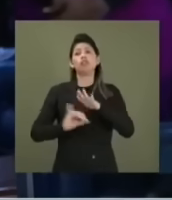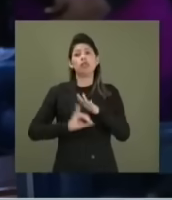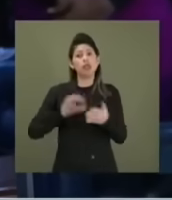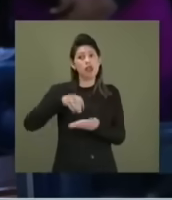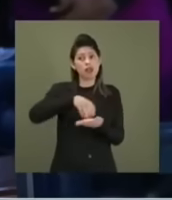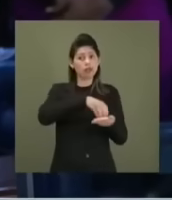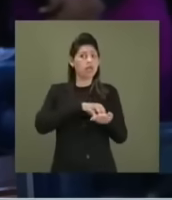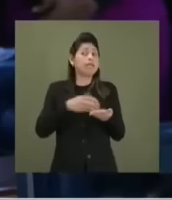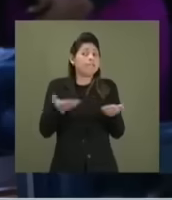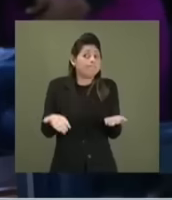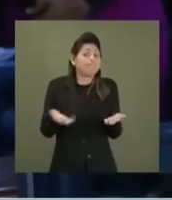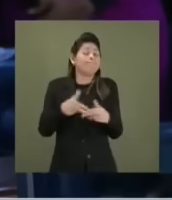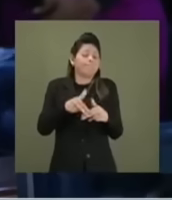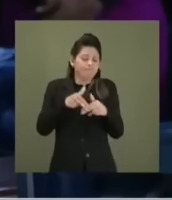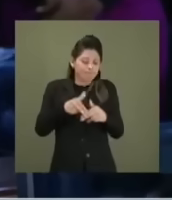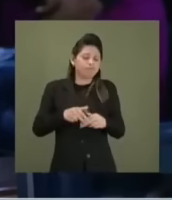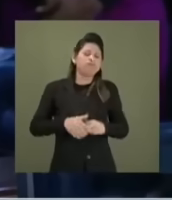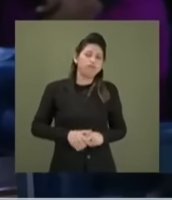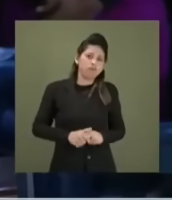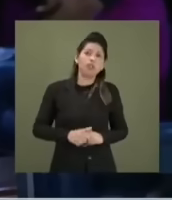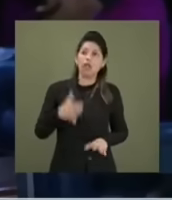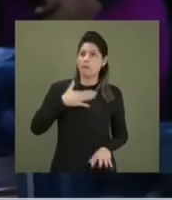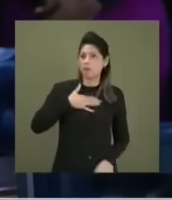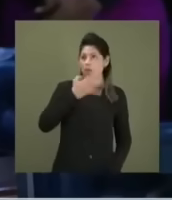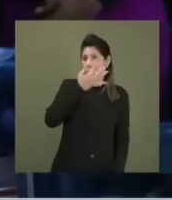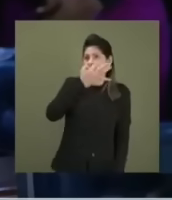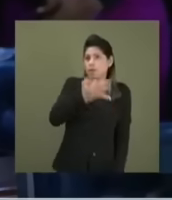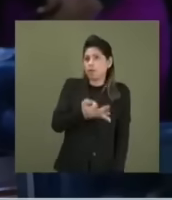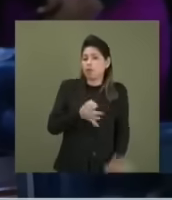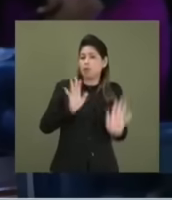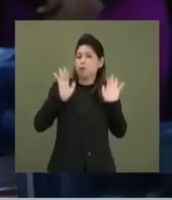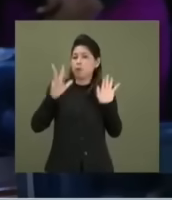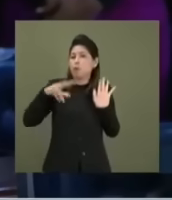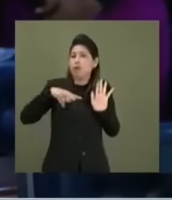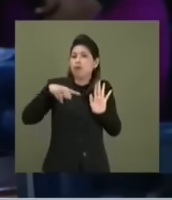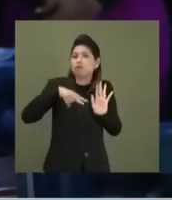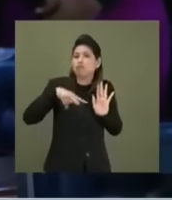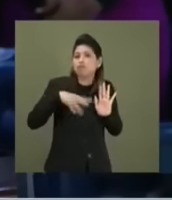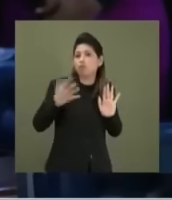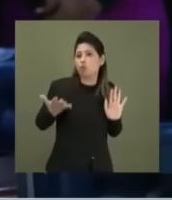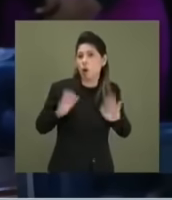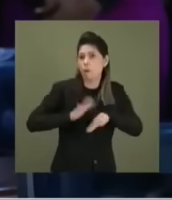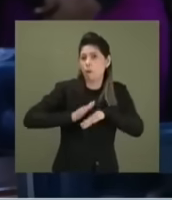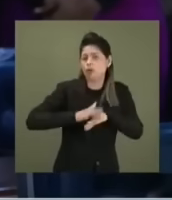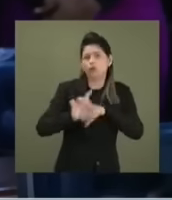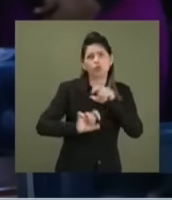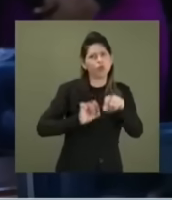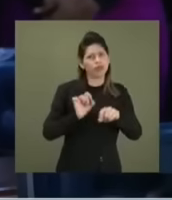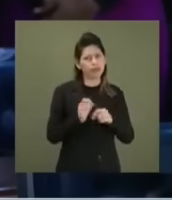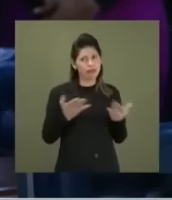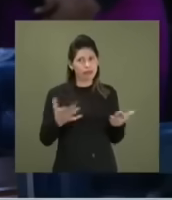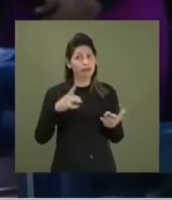do Bolsonaro. Nós não podemos subestimar o Brasil conservador, o Brasil